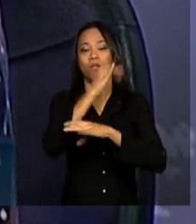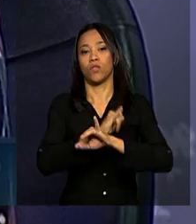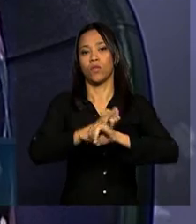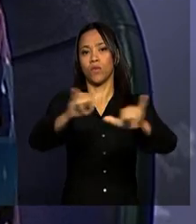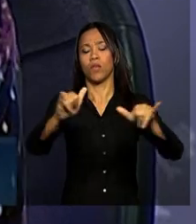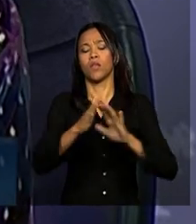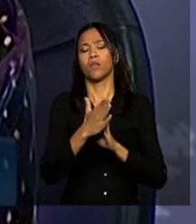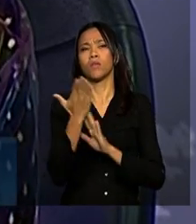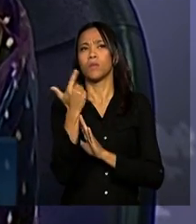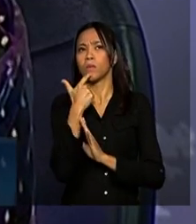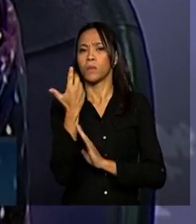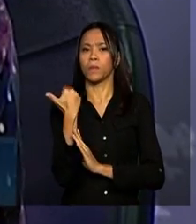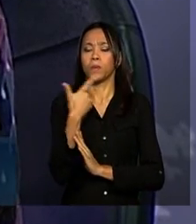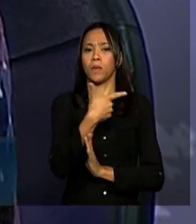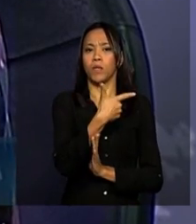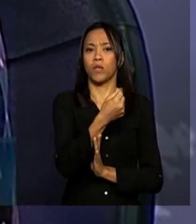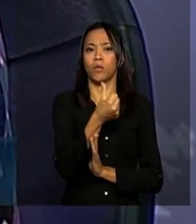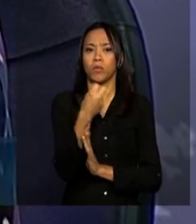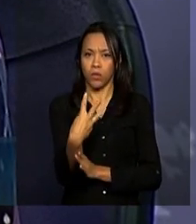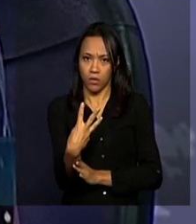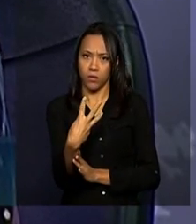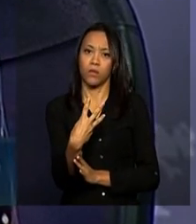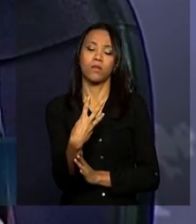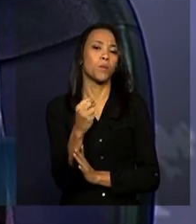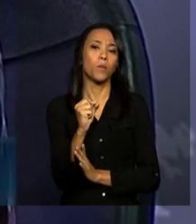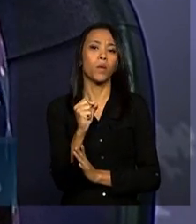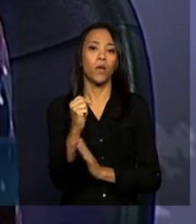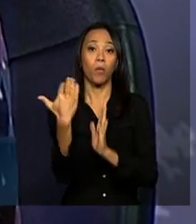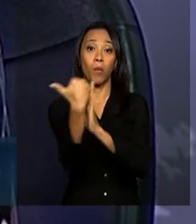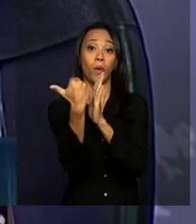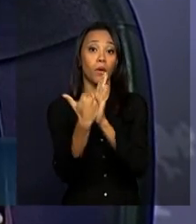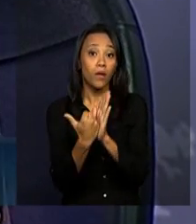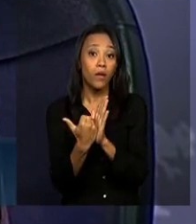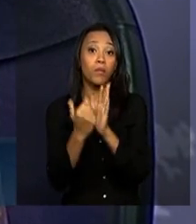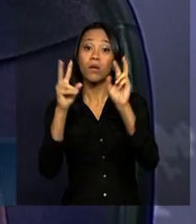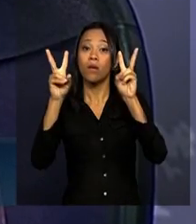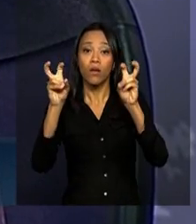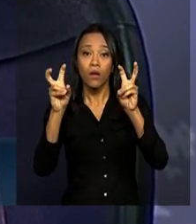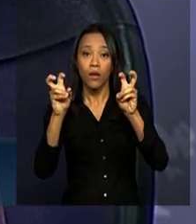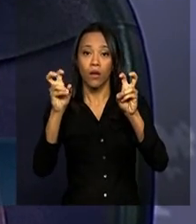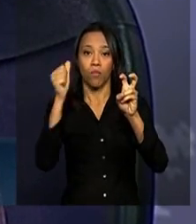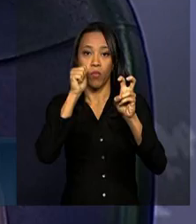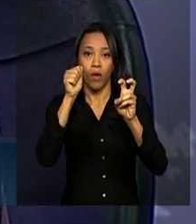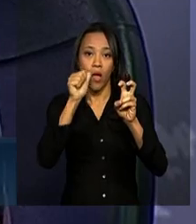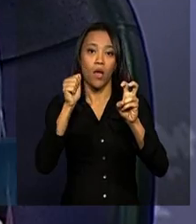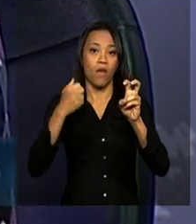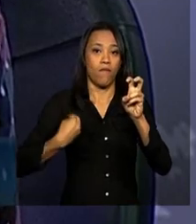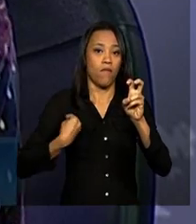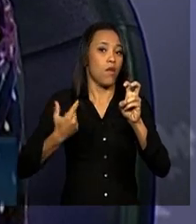em 2013, o programa Mulher Viver Sem Violência,